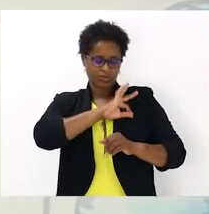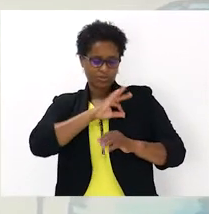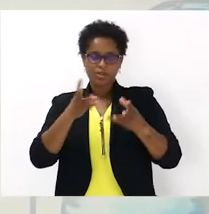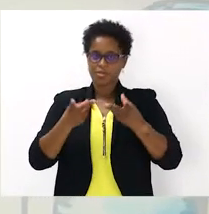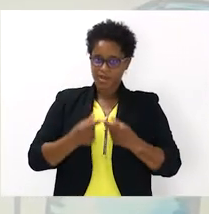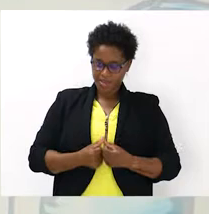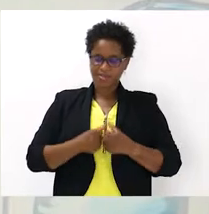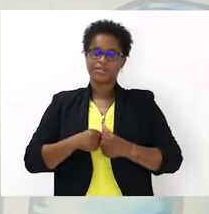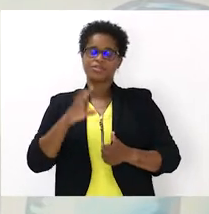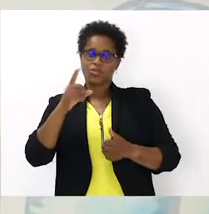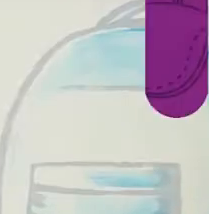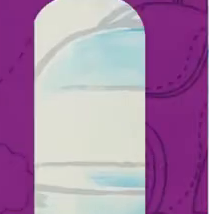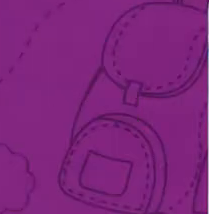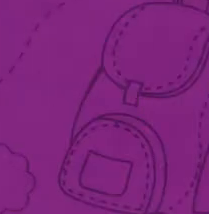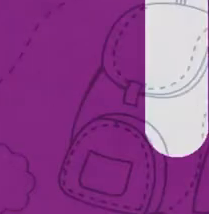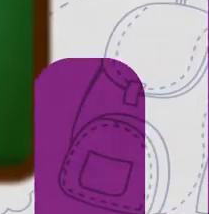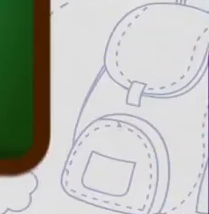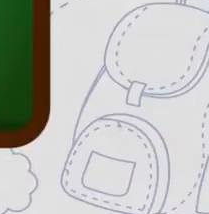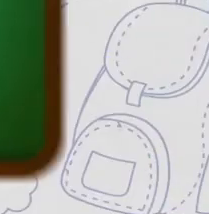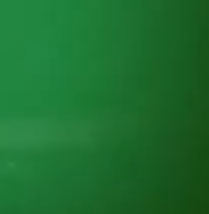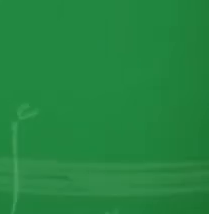de matemática no nono ano.